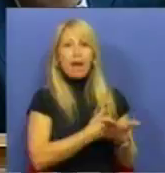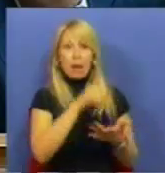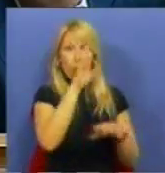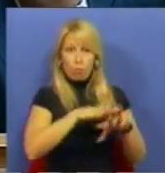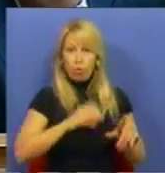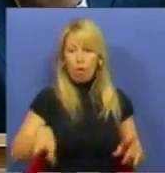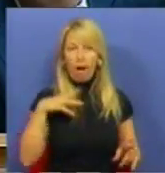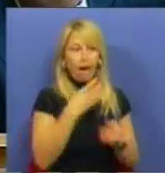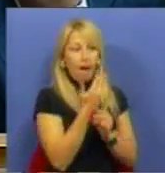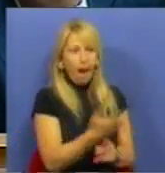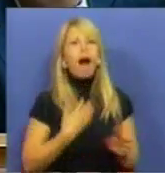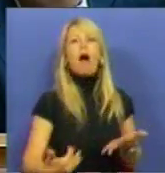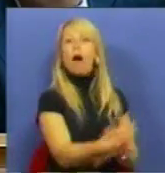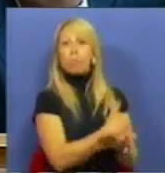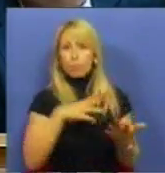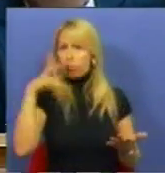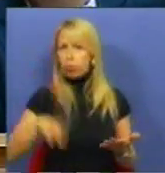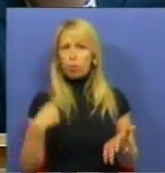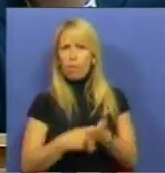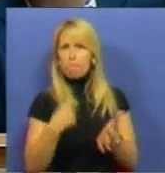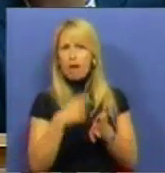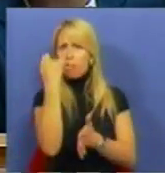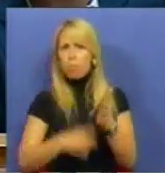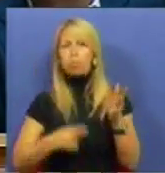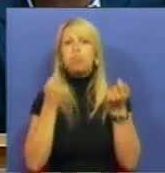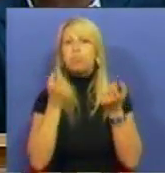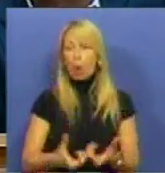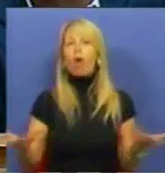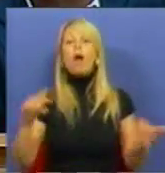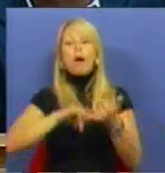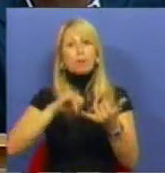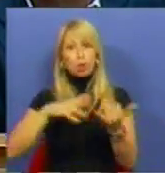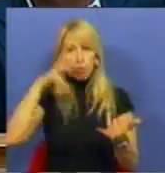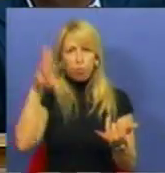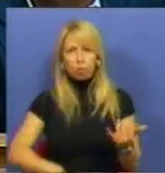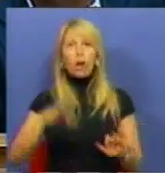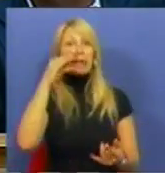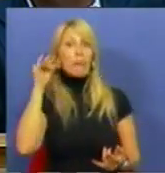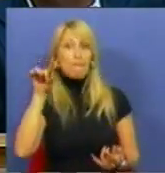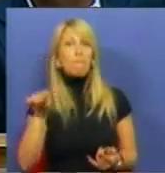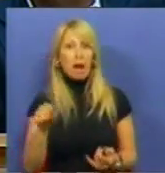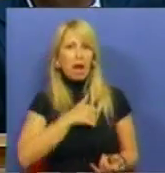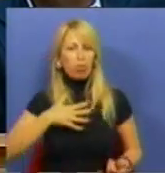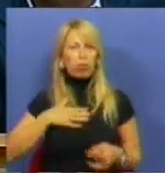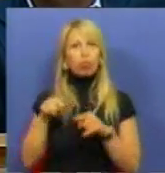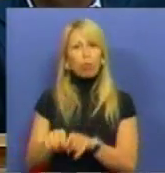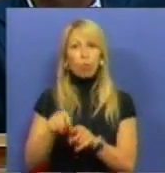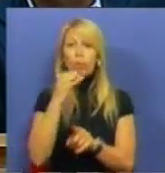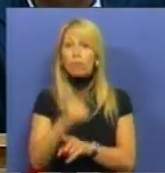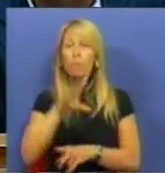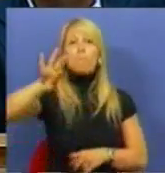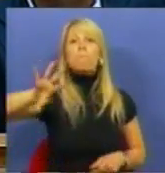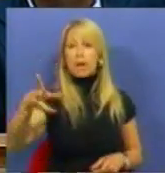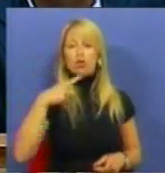são em Portugal muitíssimo pouco tributados. Aliás, a Associação Portuguesa de Banqueiros fez questão de informar o país de que em